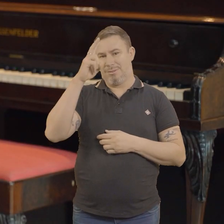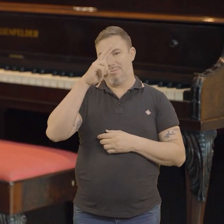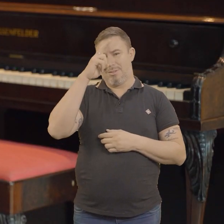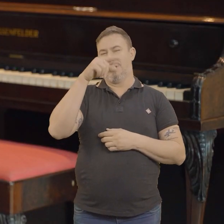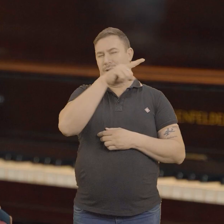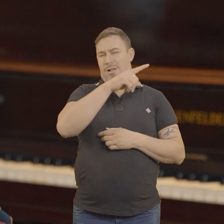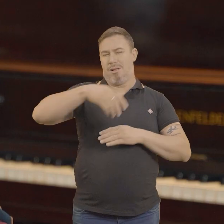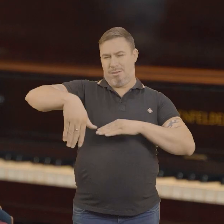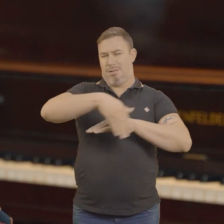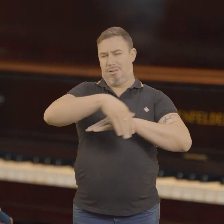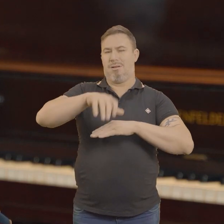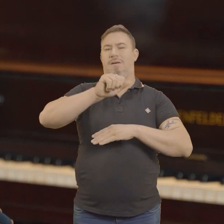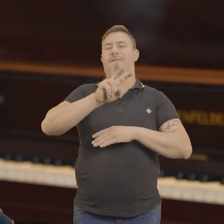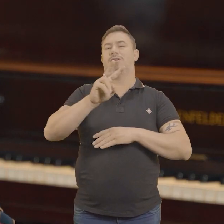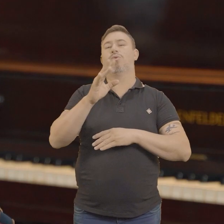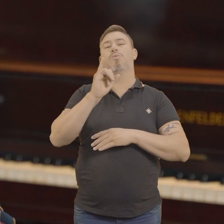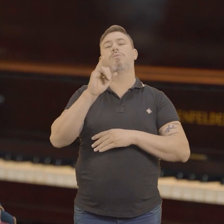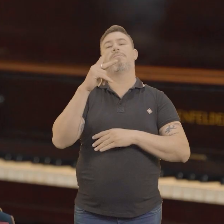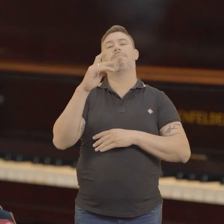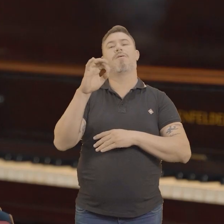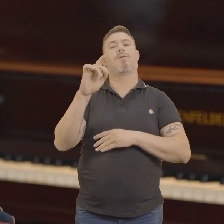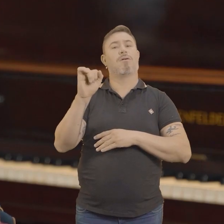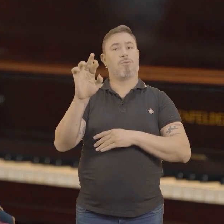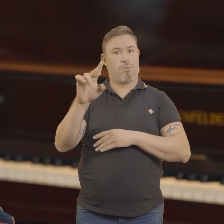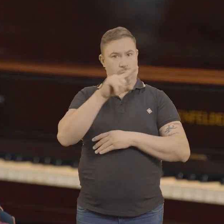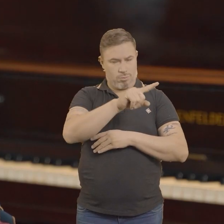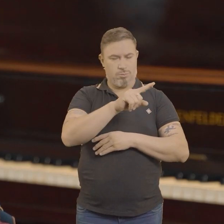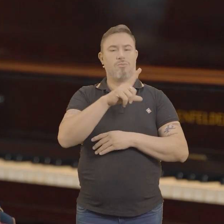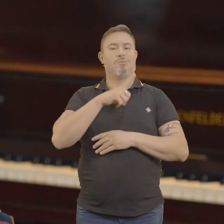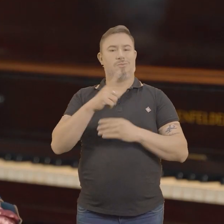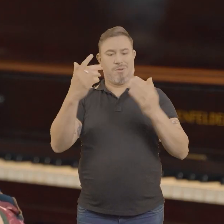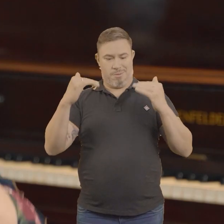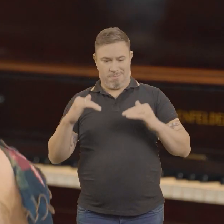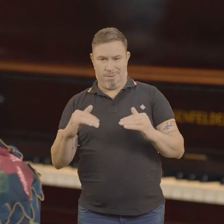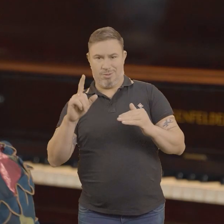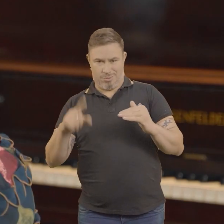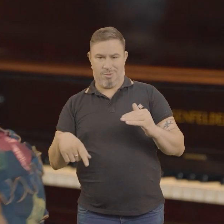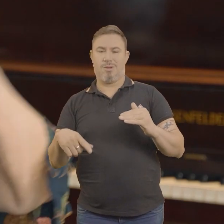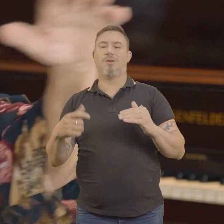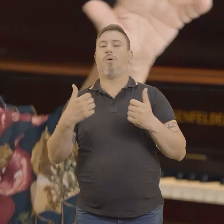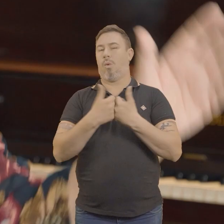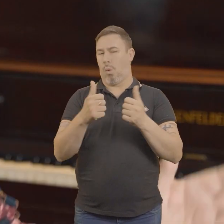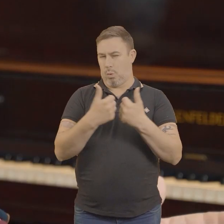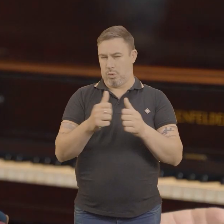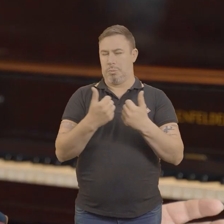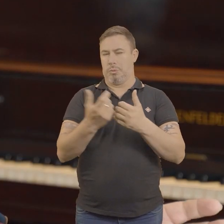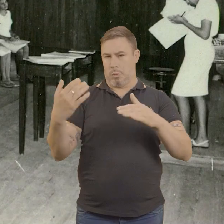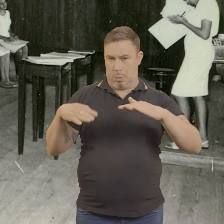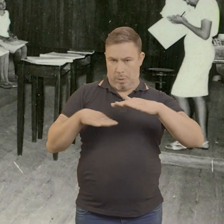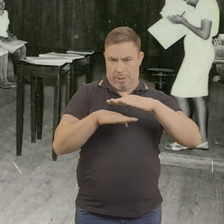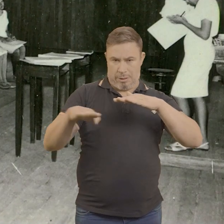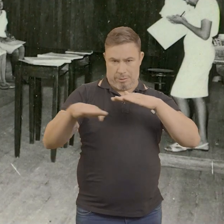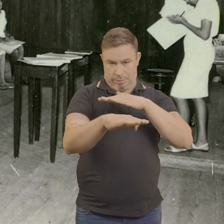do Imperador. Era um local de esquina, que embaixo era uma garagem de ônibus e em cima era um vão assim muito